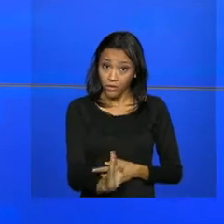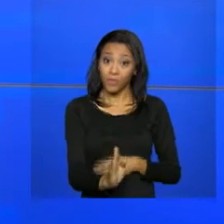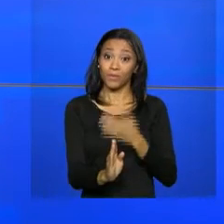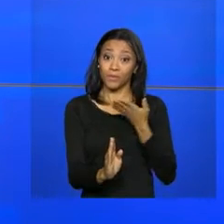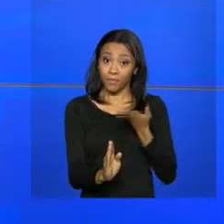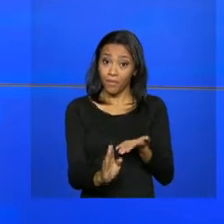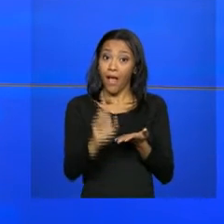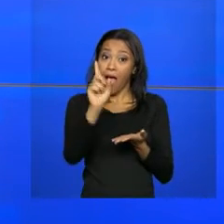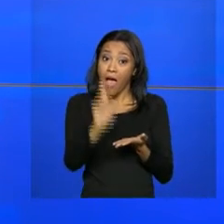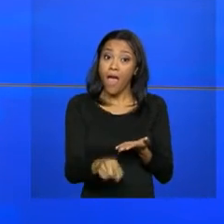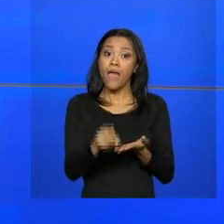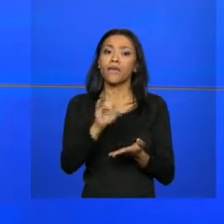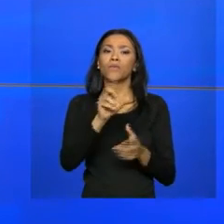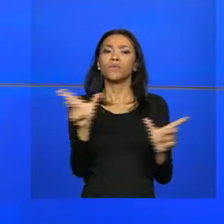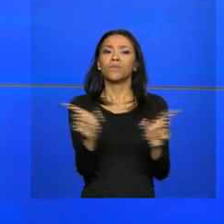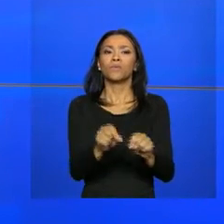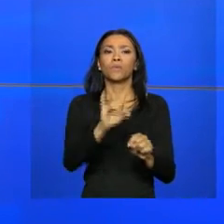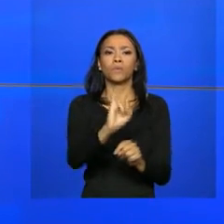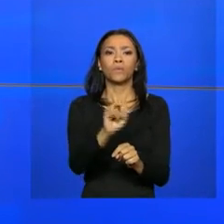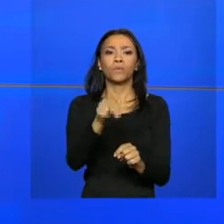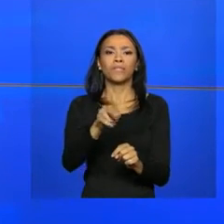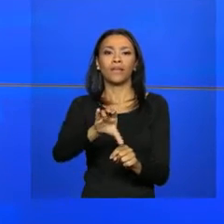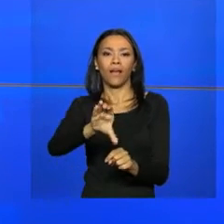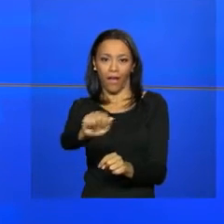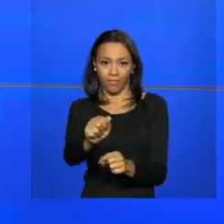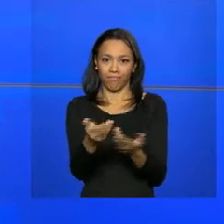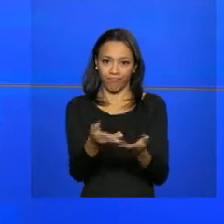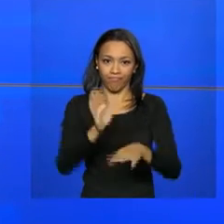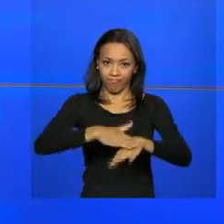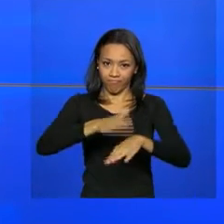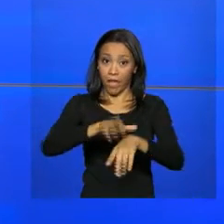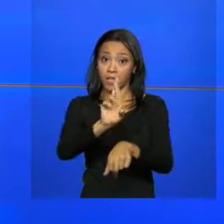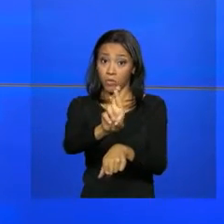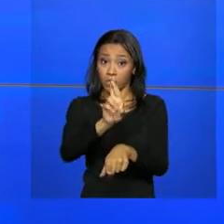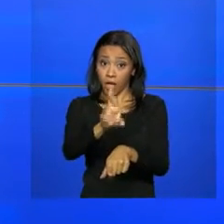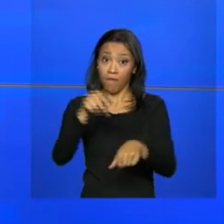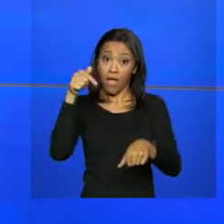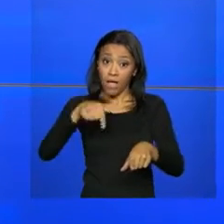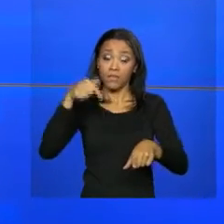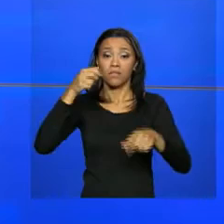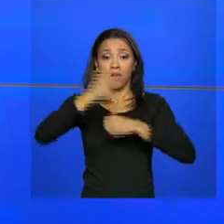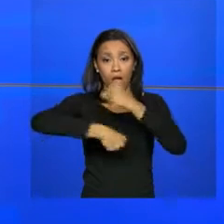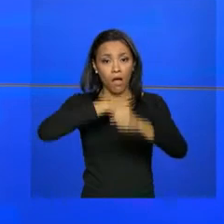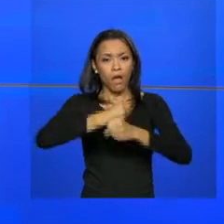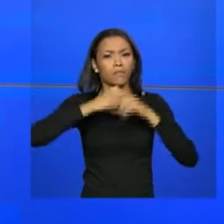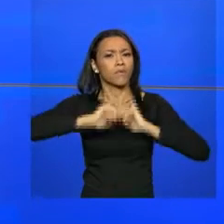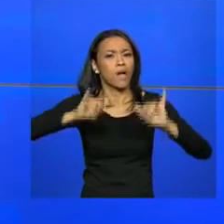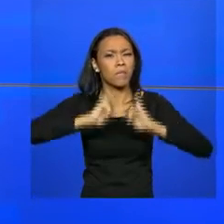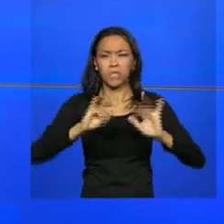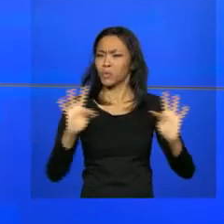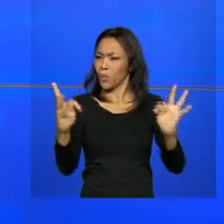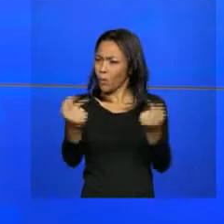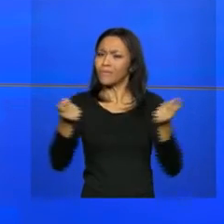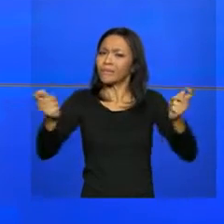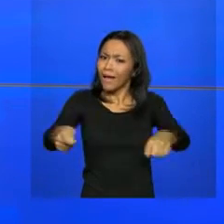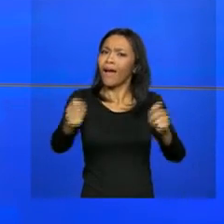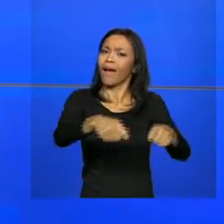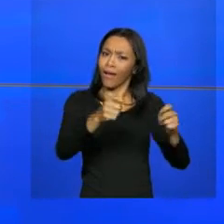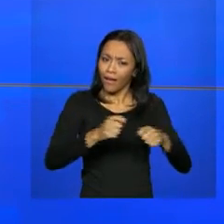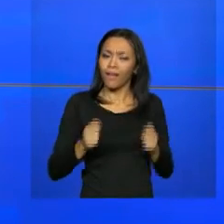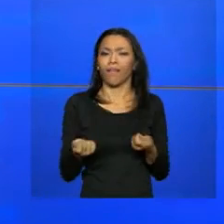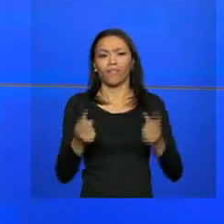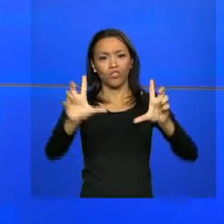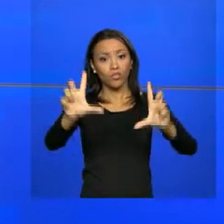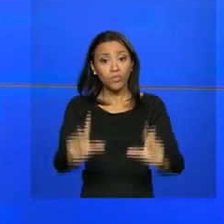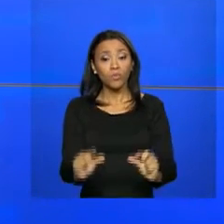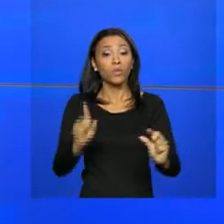protagonizada pelo instituto nacional do câncer neste ano a campanha pretende lembrar que todos podem fazer a sua parte para diminuir o